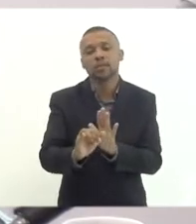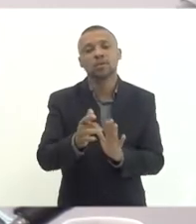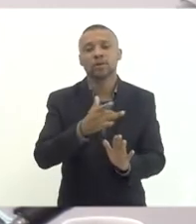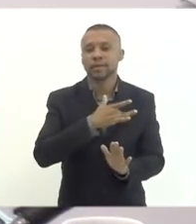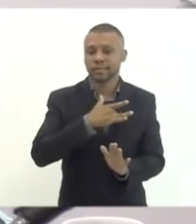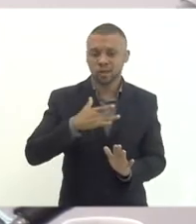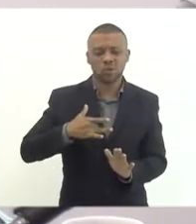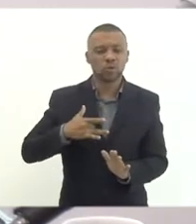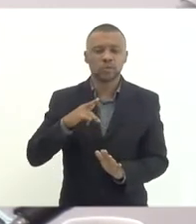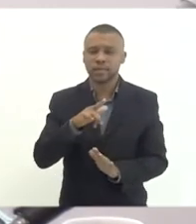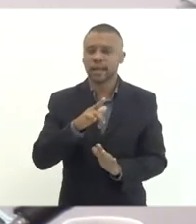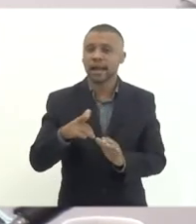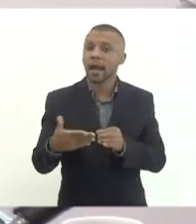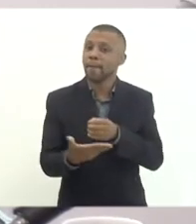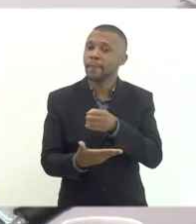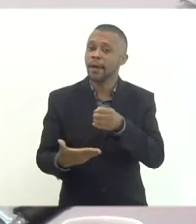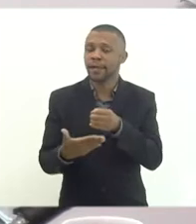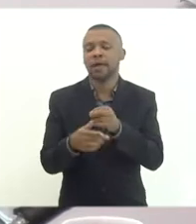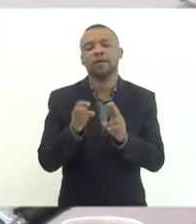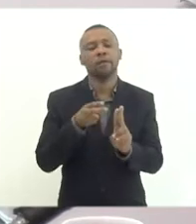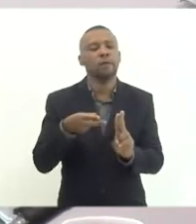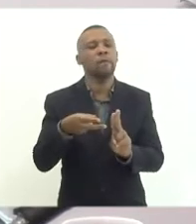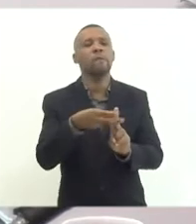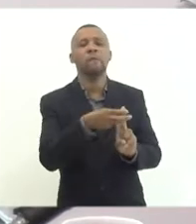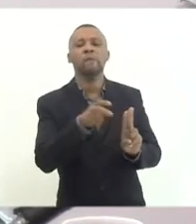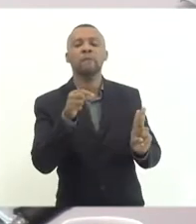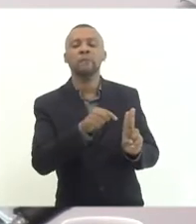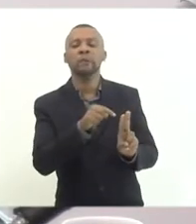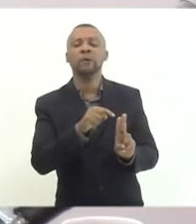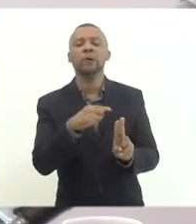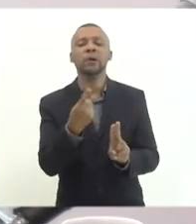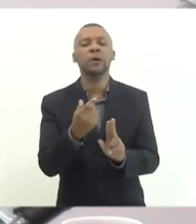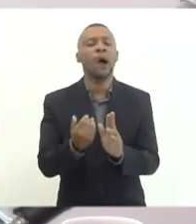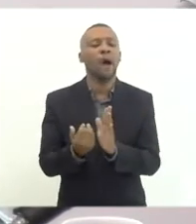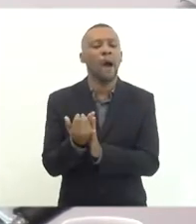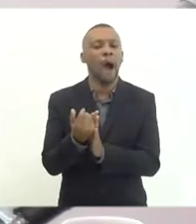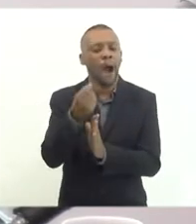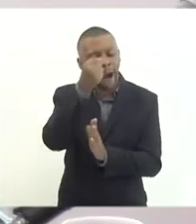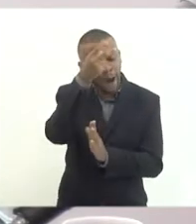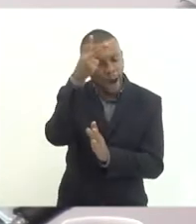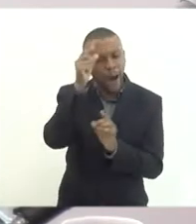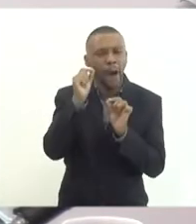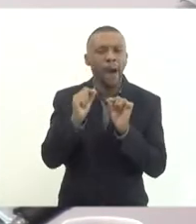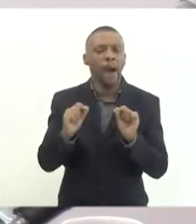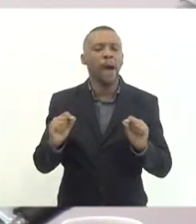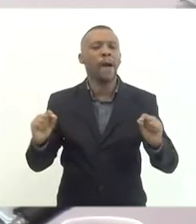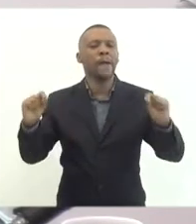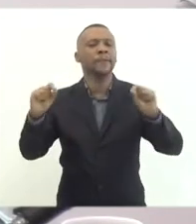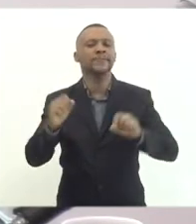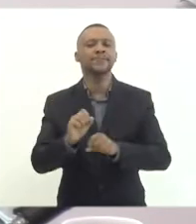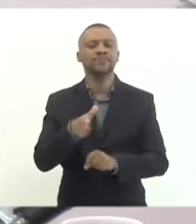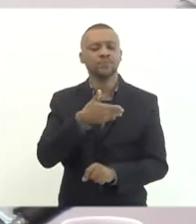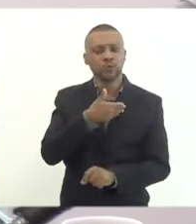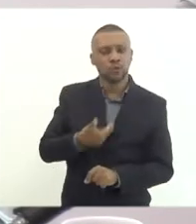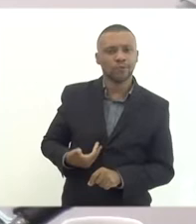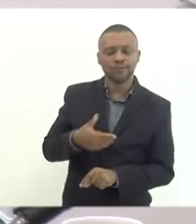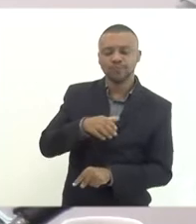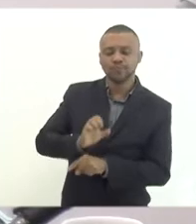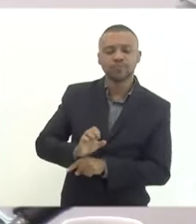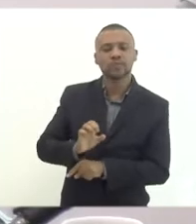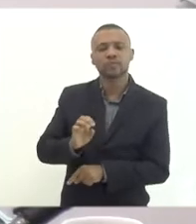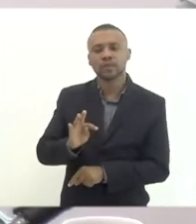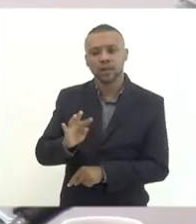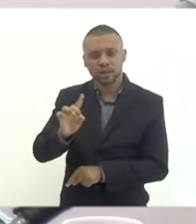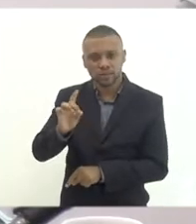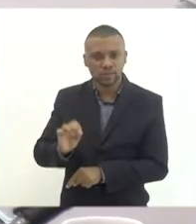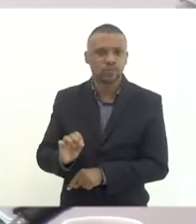SUS e o trabalho dessas equipes é desenvolvido pelos municípios o estado vem fazendo um trabalho há muito tempo